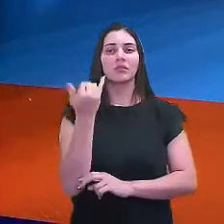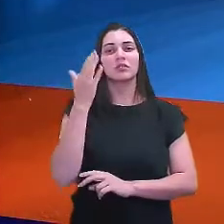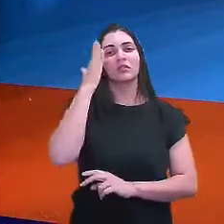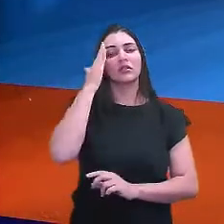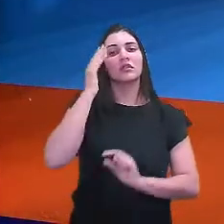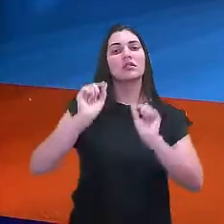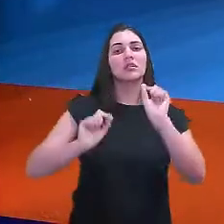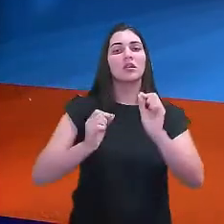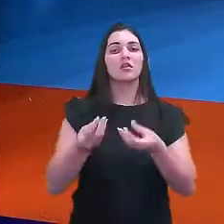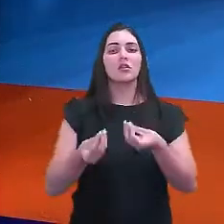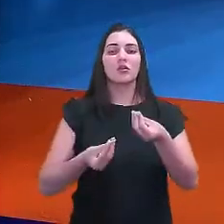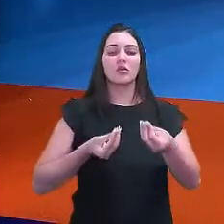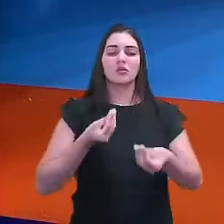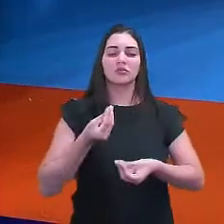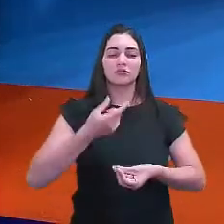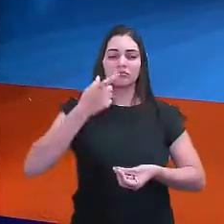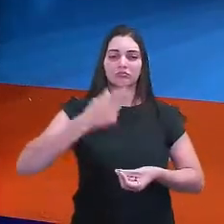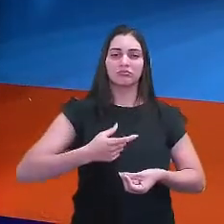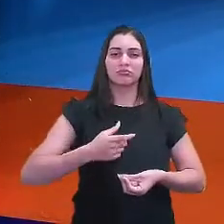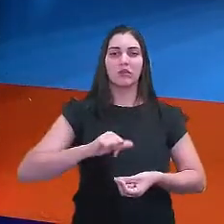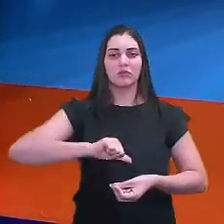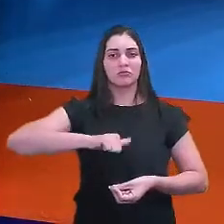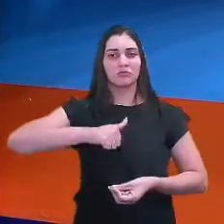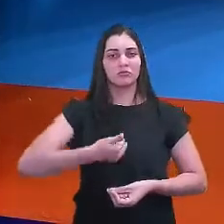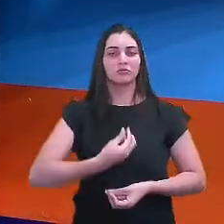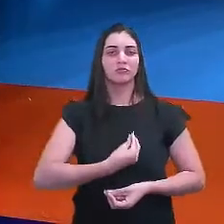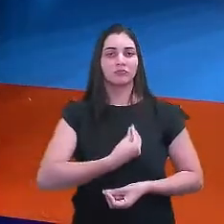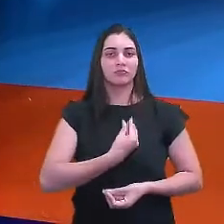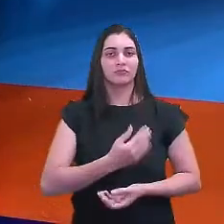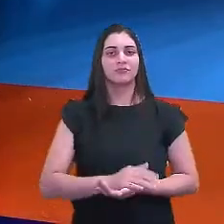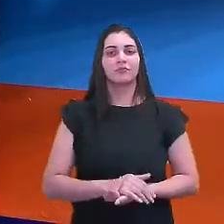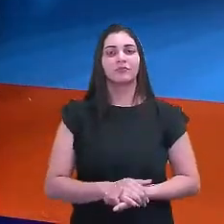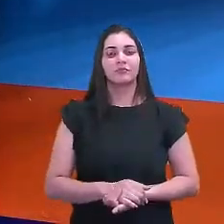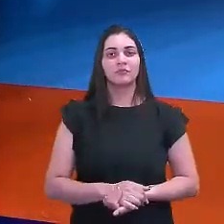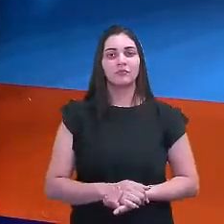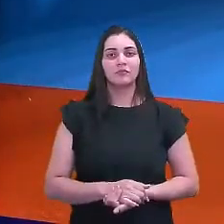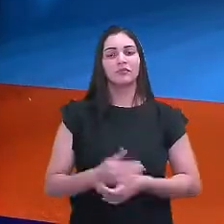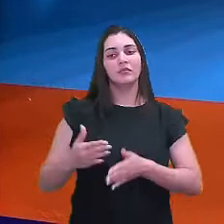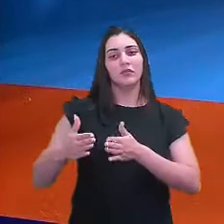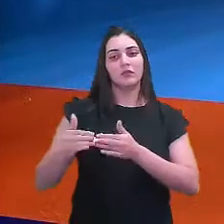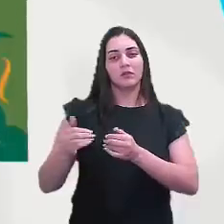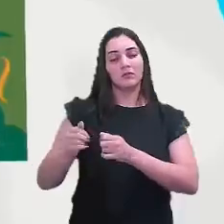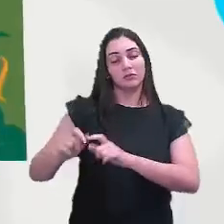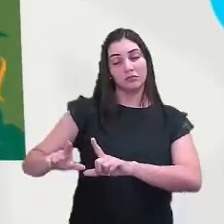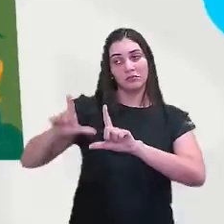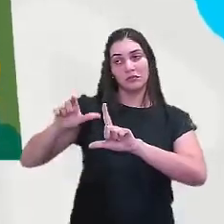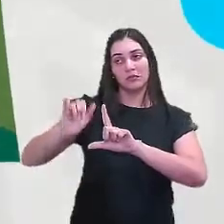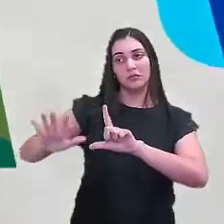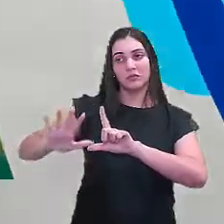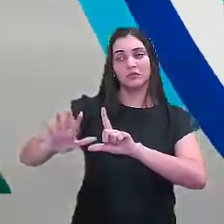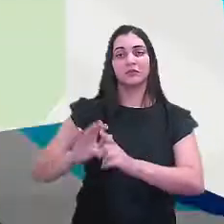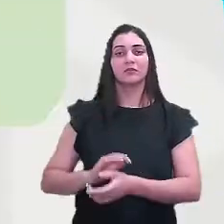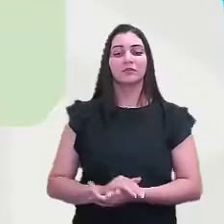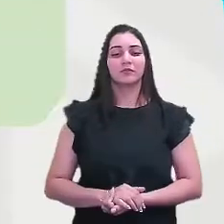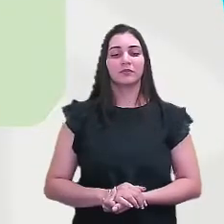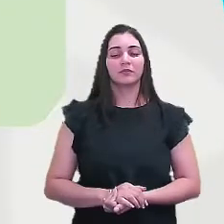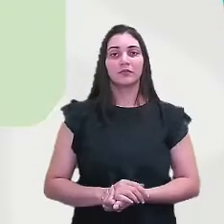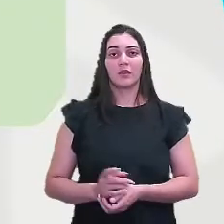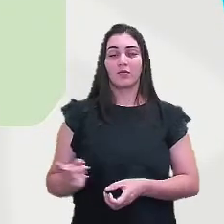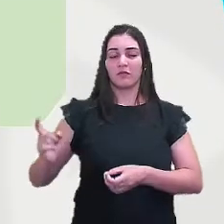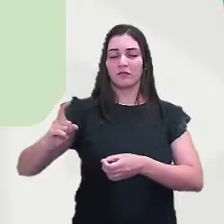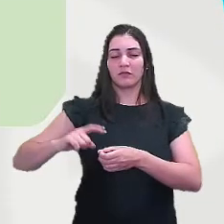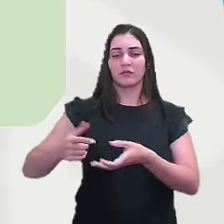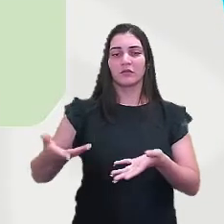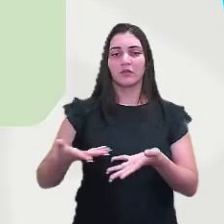entender como impacta a tua qualidade de vida. E aí, já vou pedir para a produção abrir a próxima imagem, e aí, peraí, vou voltar aqui,